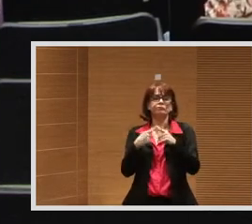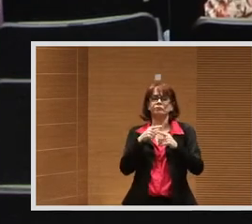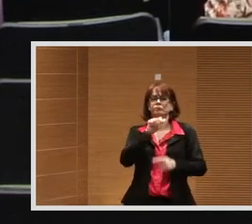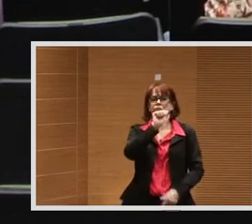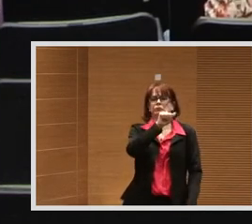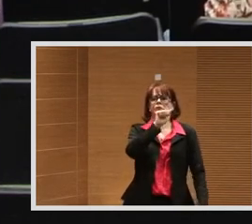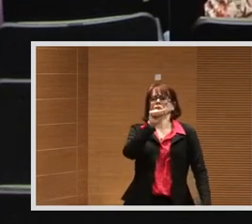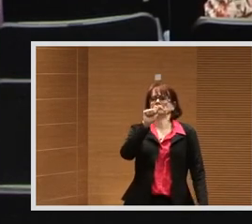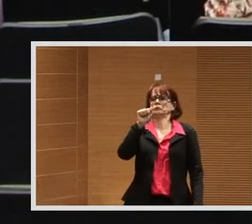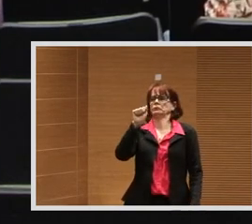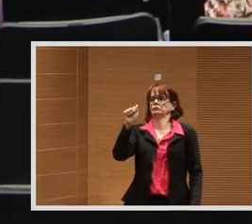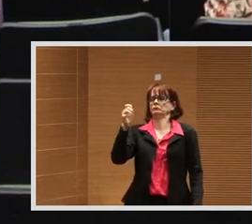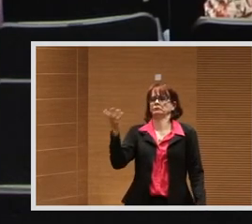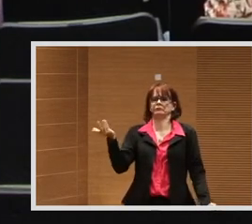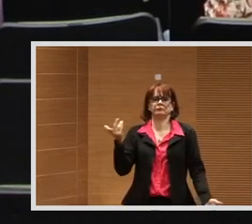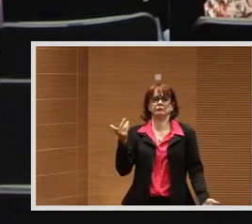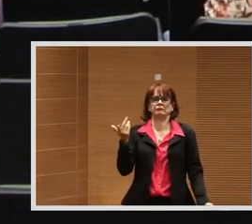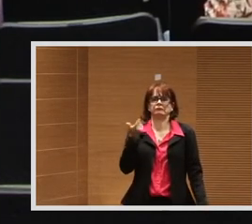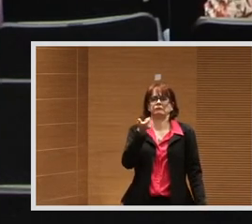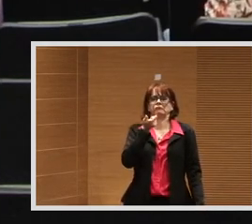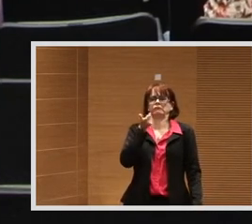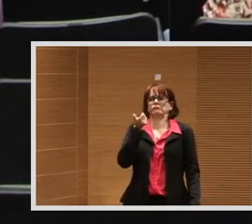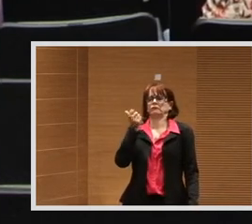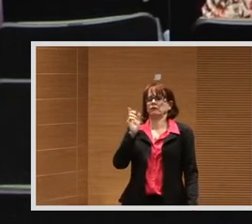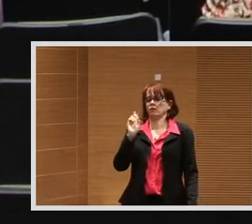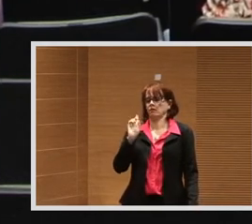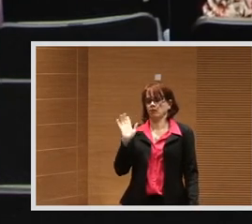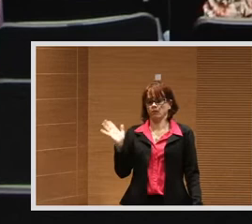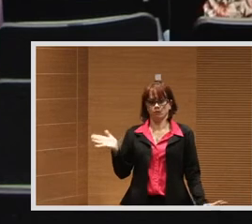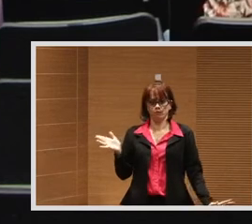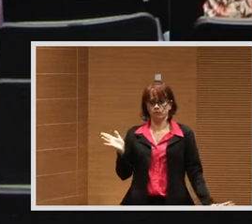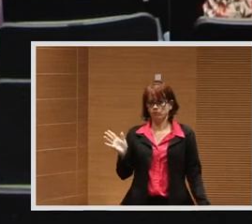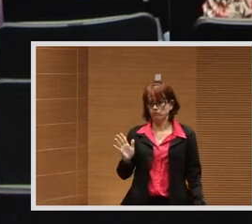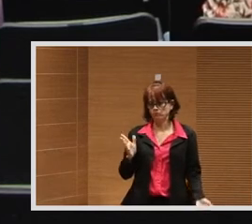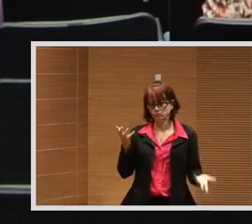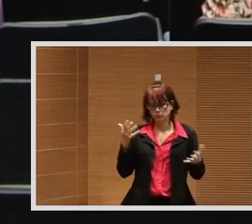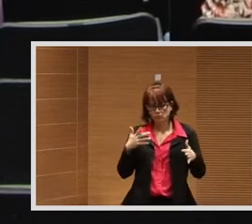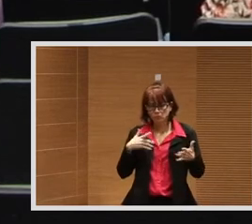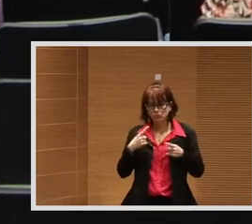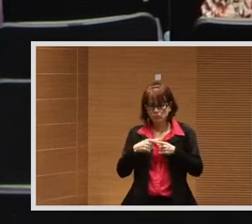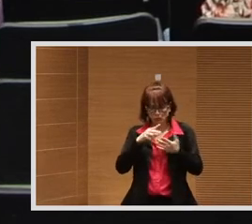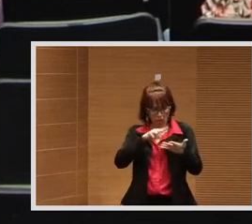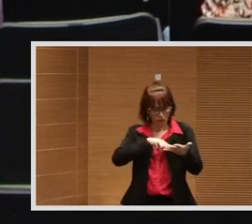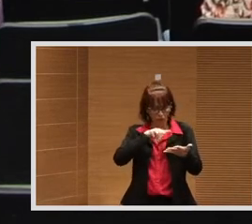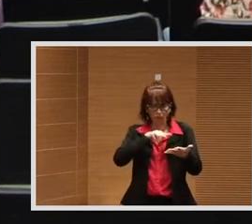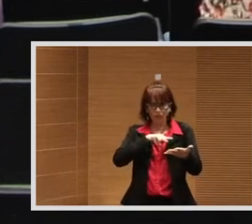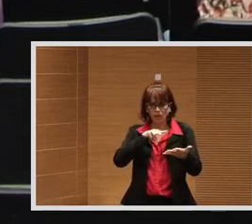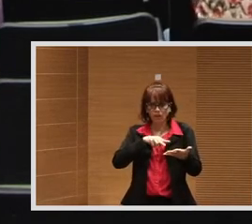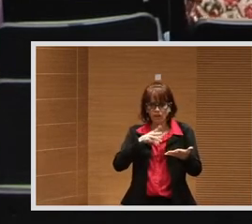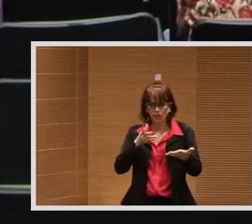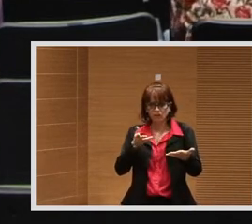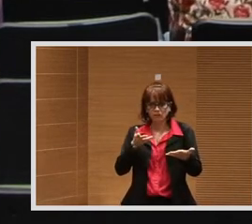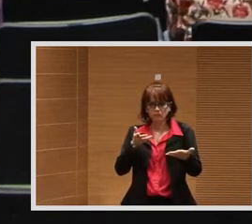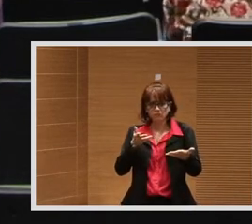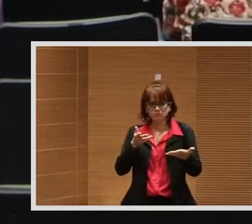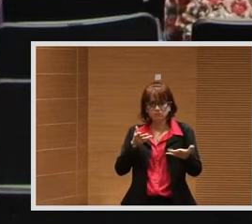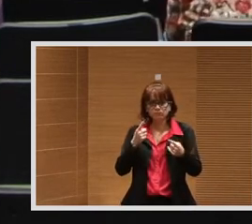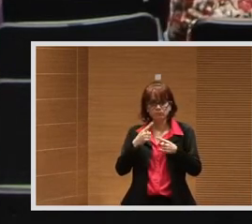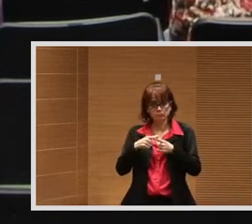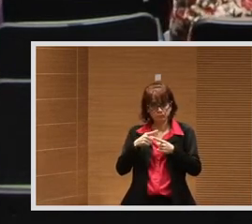ele tentava apresentar e buscar uma defesa, os advogados, ao examinar o processo, um pai processado pela mãe,